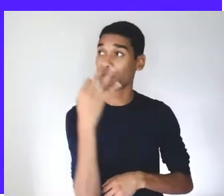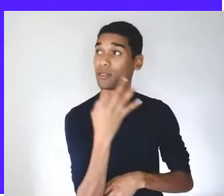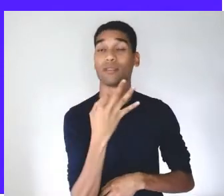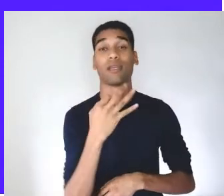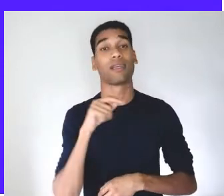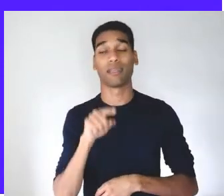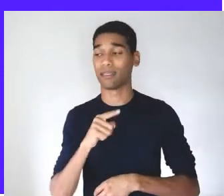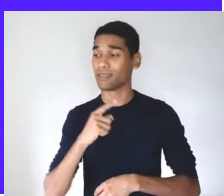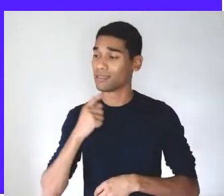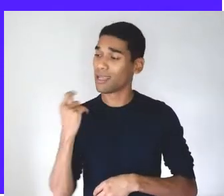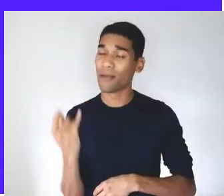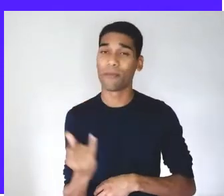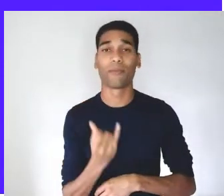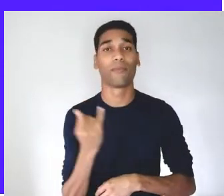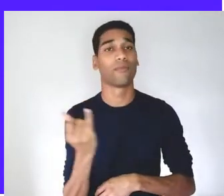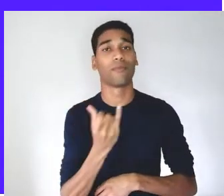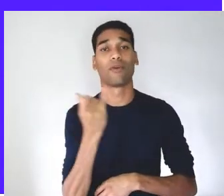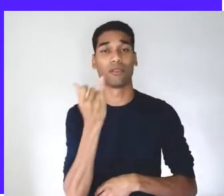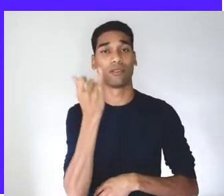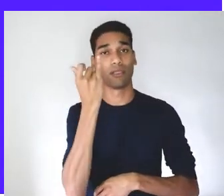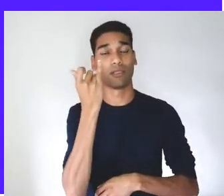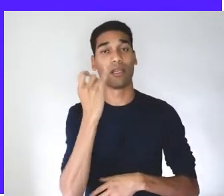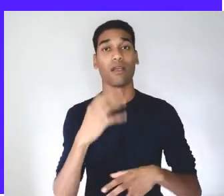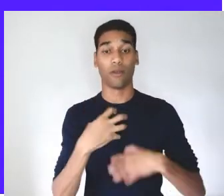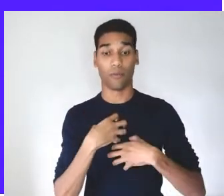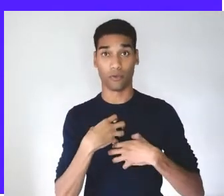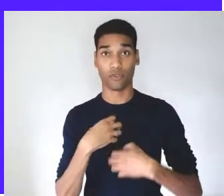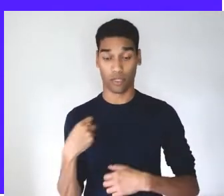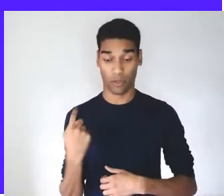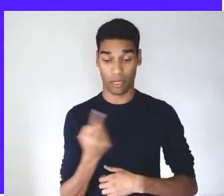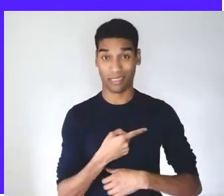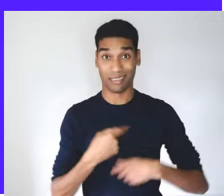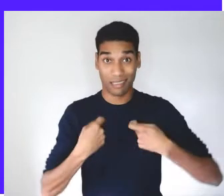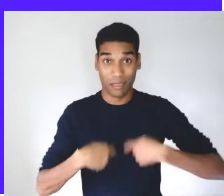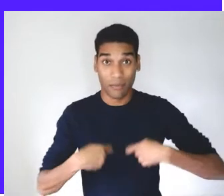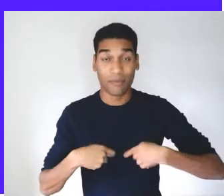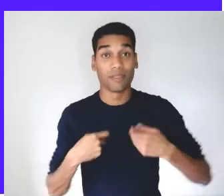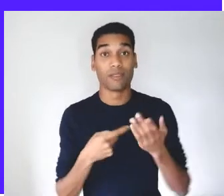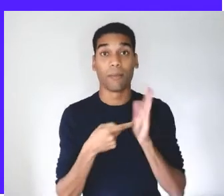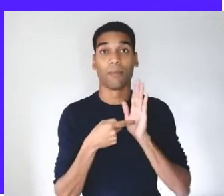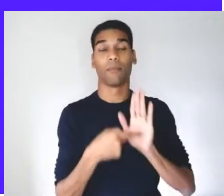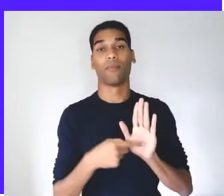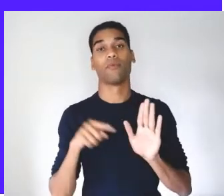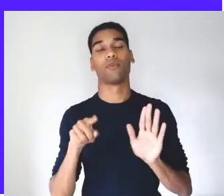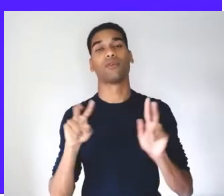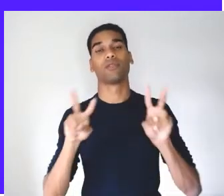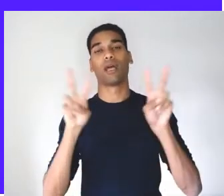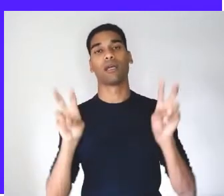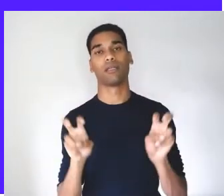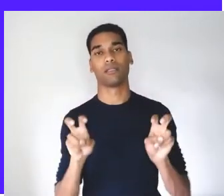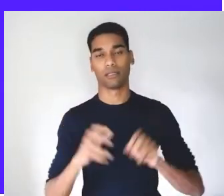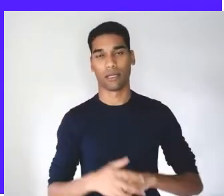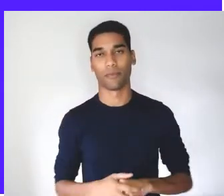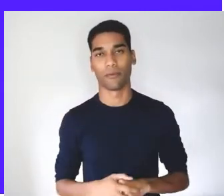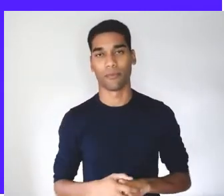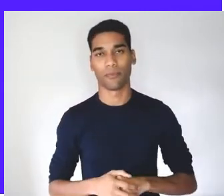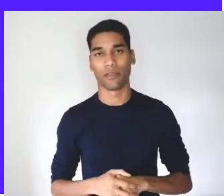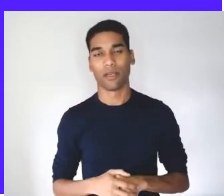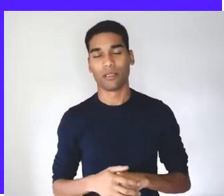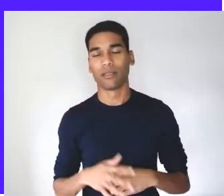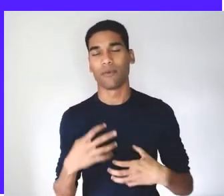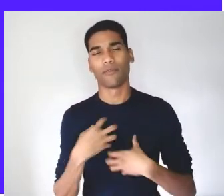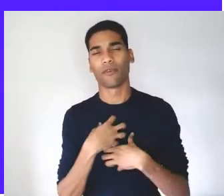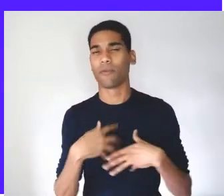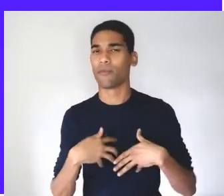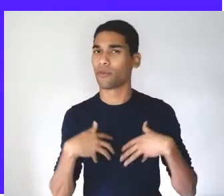como a gente precisa reportar esses temas. Então, eu fico feliz também de ver que existe na cobertura